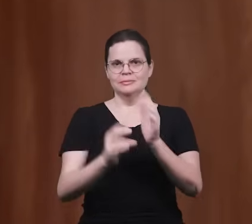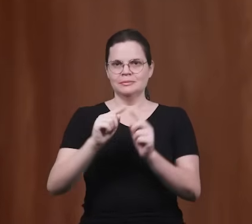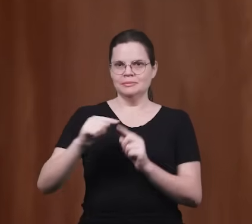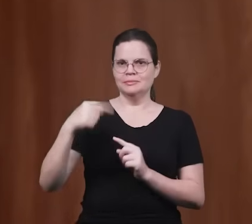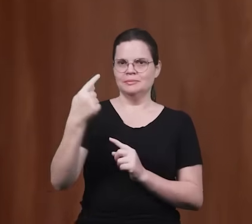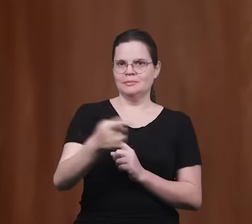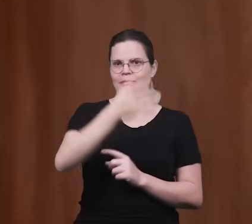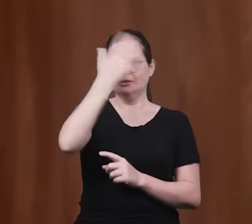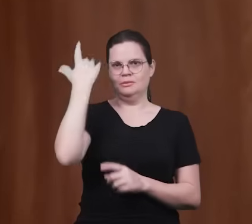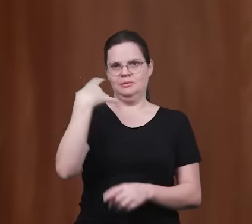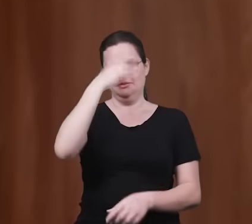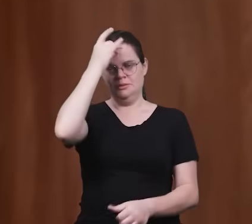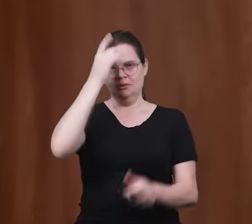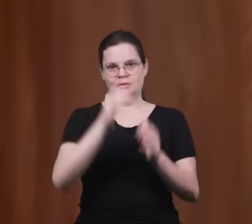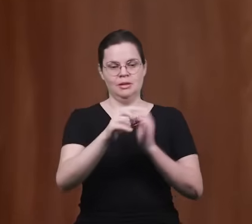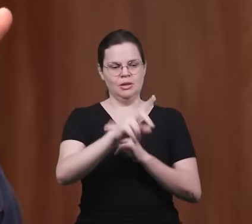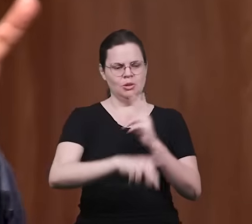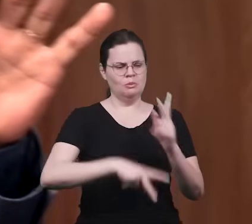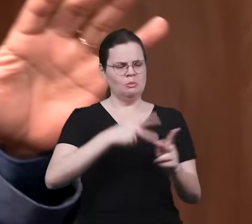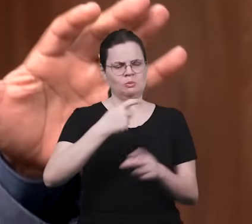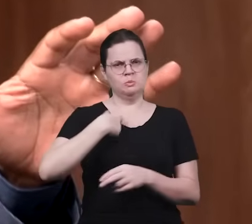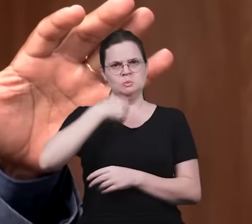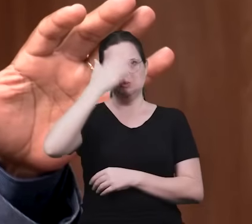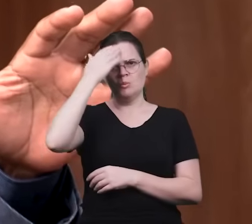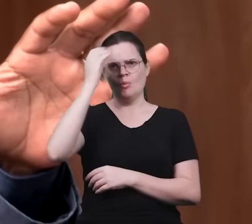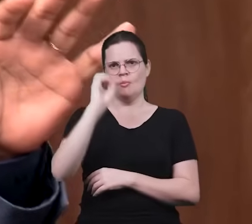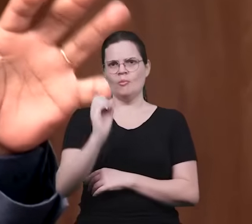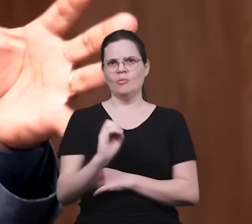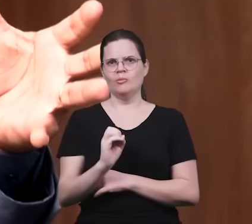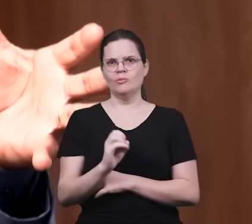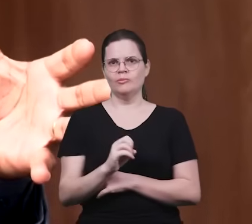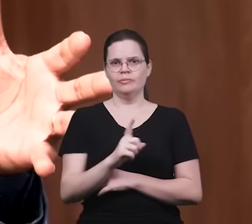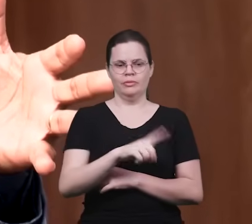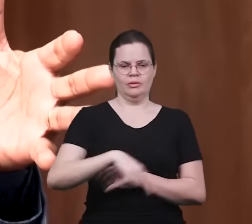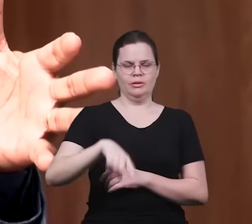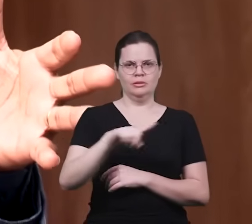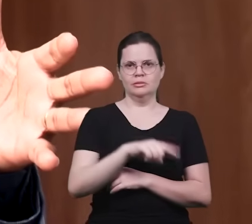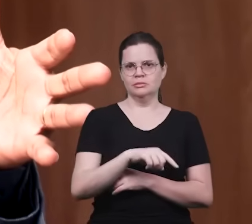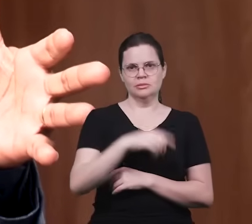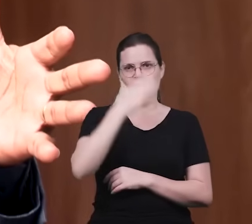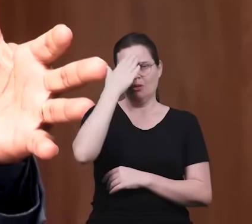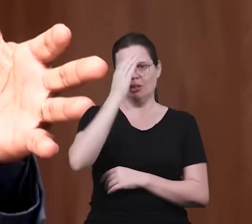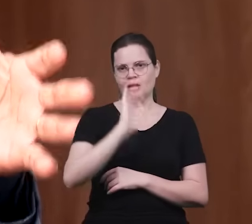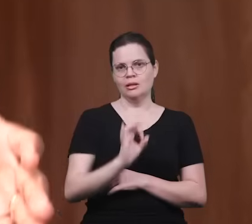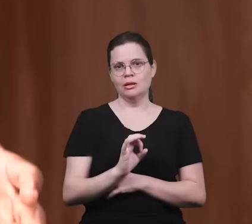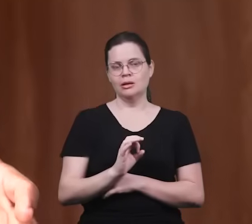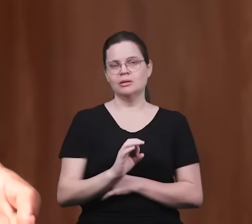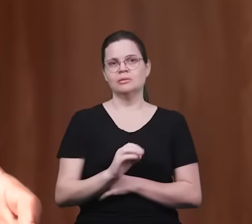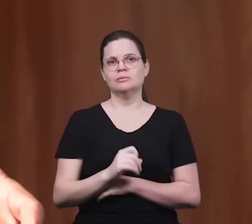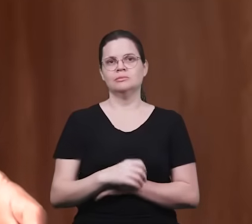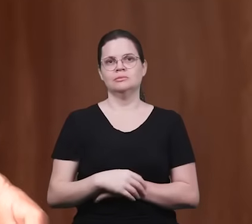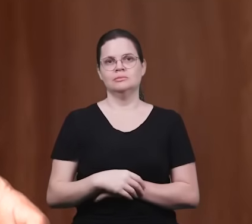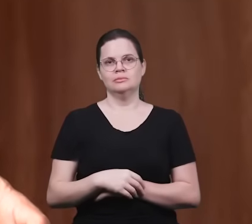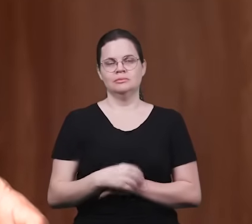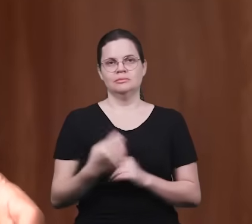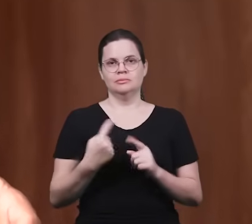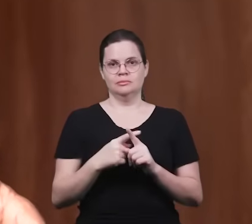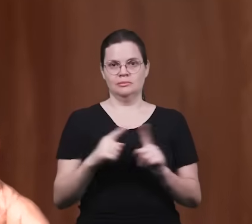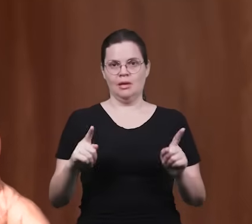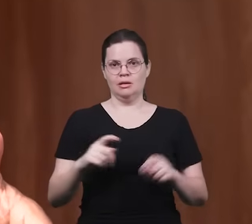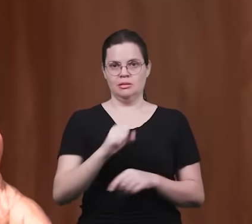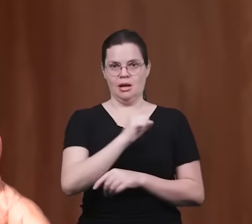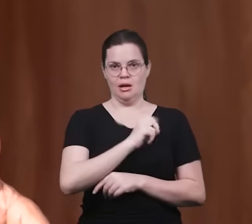vai descer. E o povo não entendeu isso. O cristianismo não entendeu isso. Mas